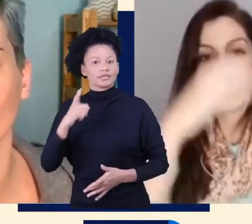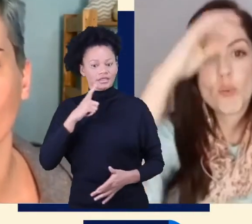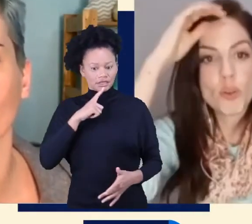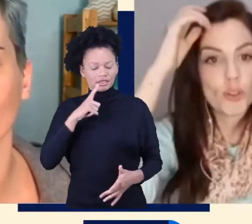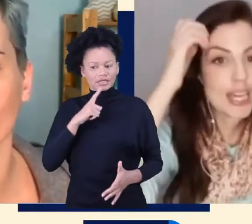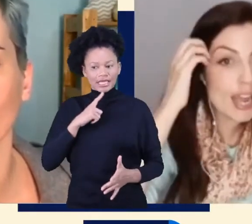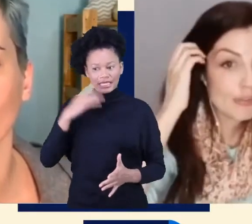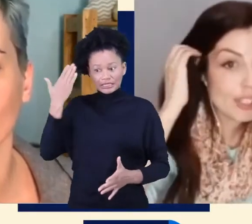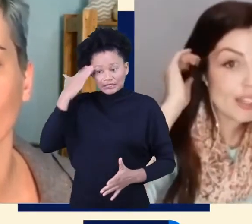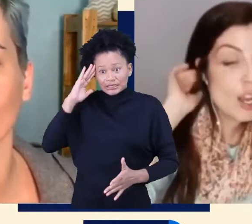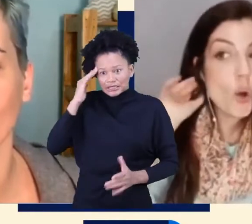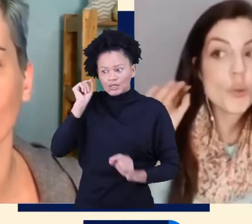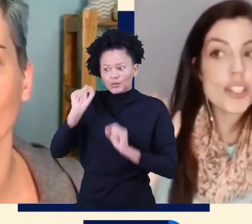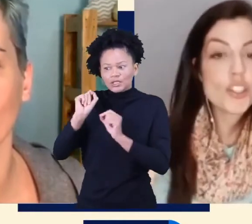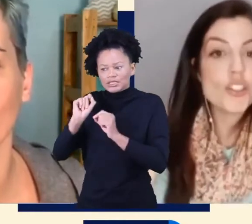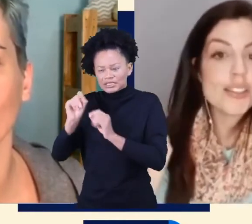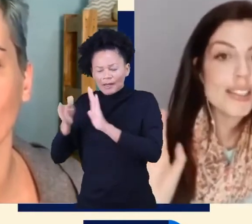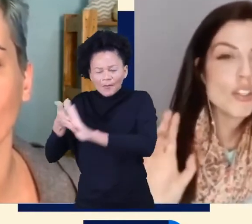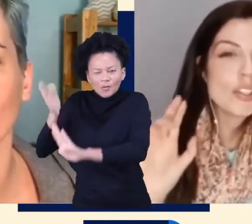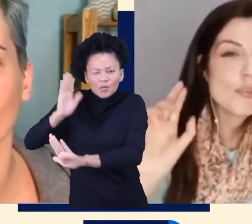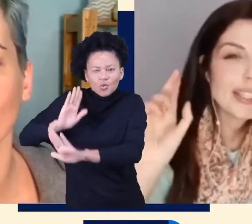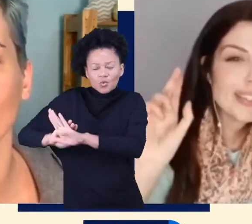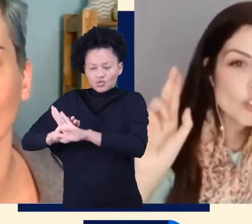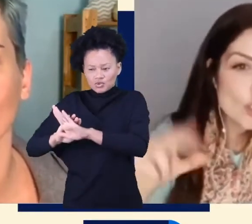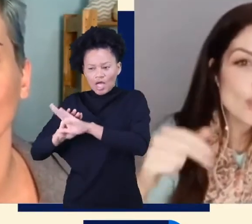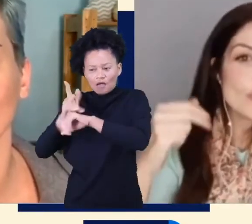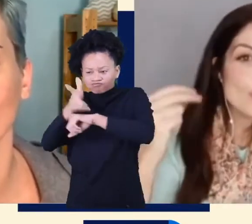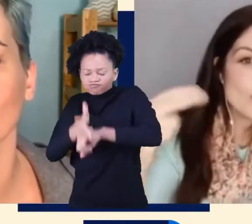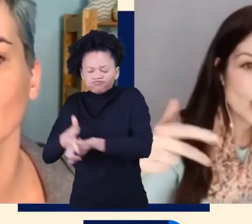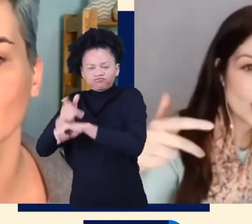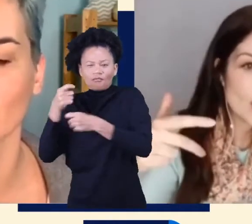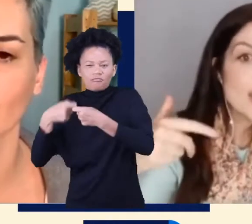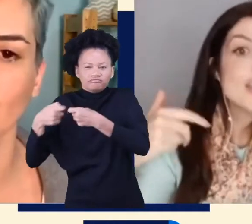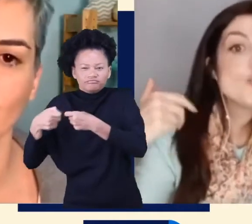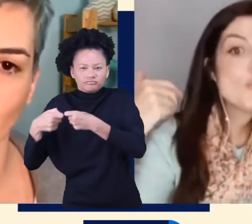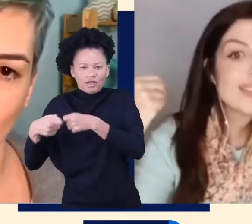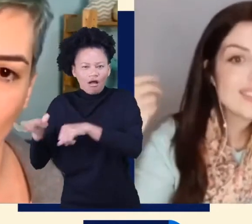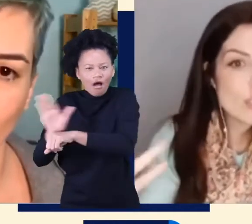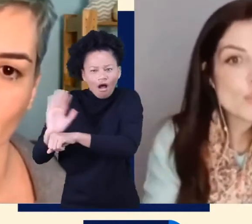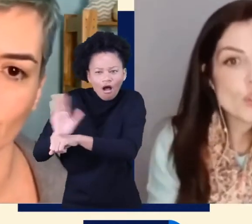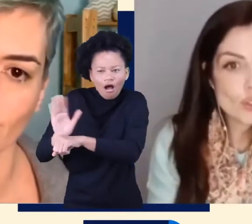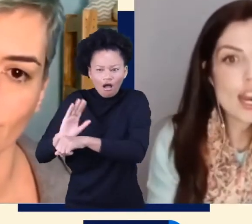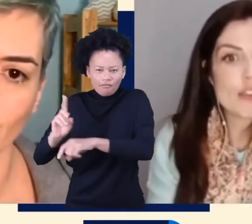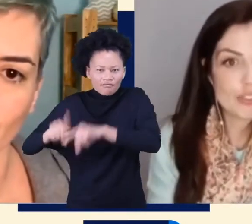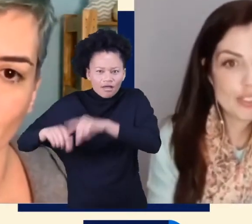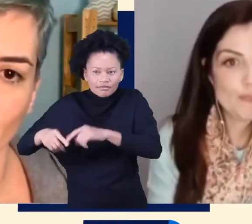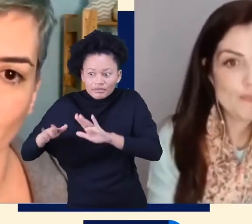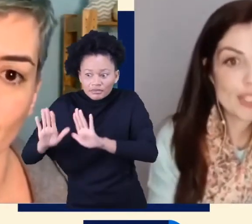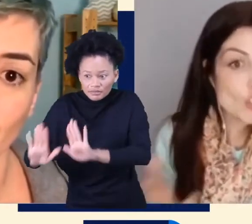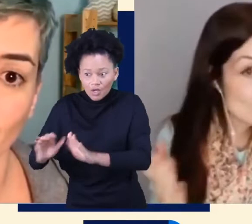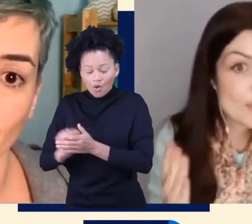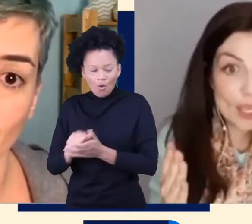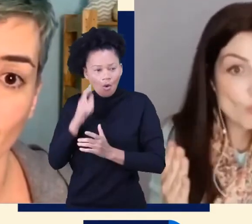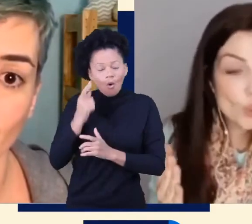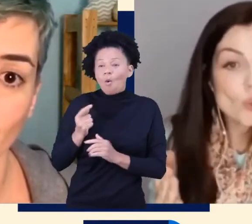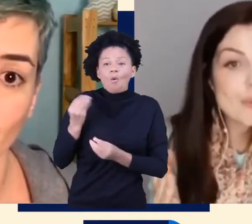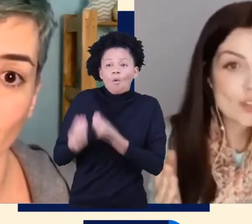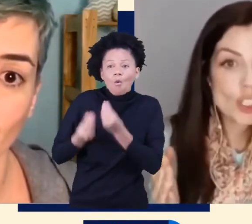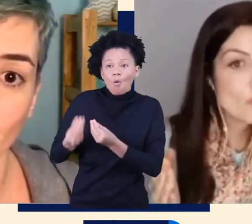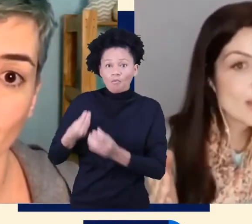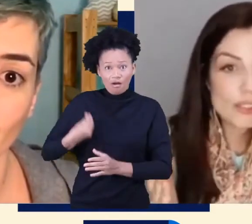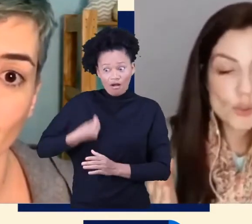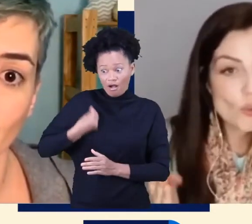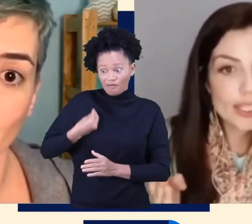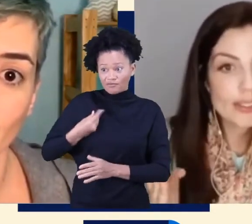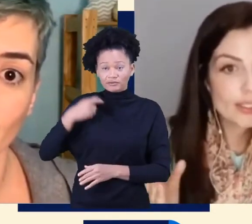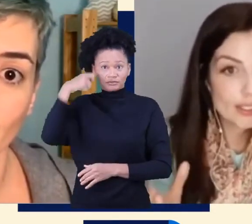uma produção pornográfica, ou se a gente assiste a expectativa de vida de uma atriz pornográfica, que a gente sabe que é muito baixa,